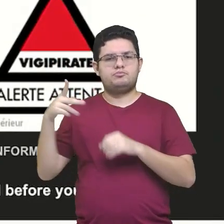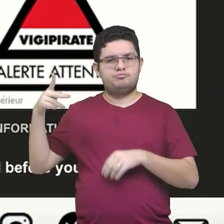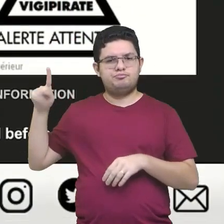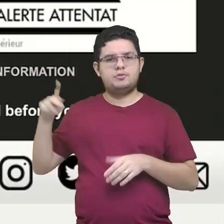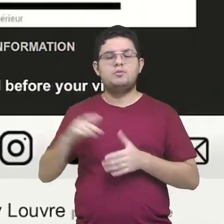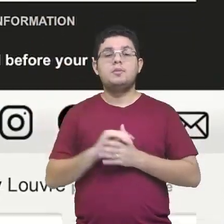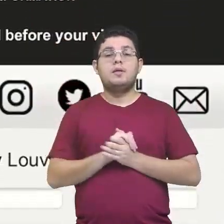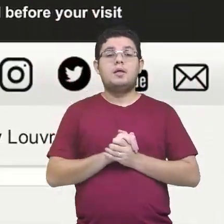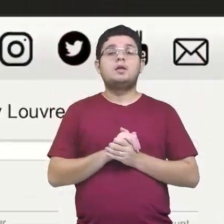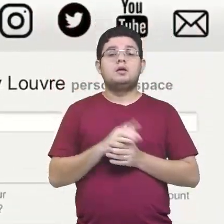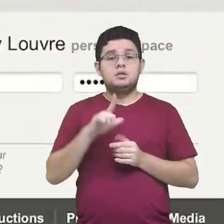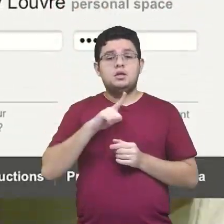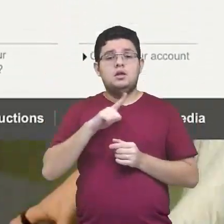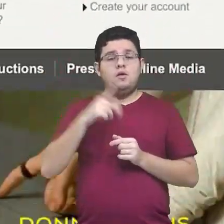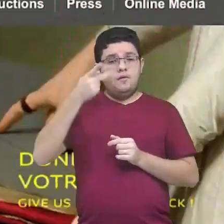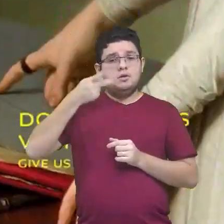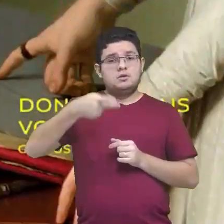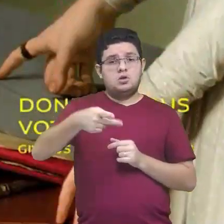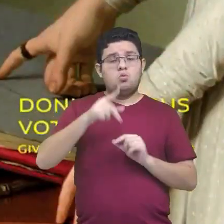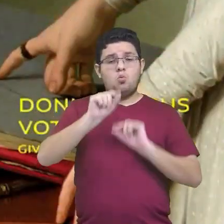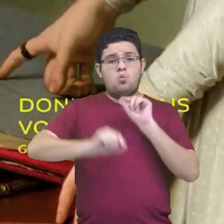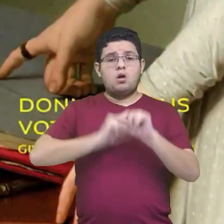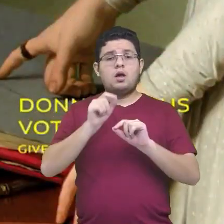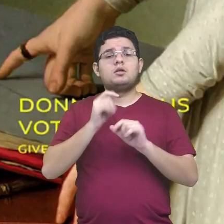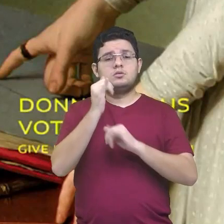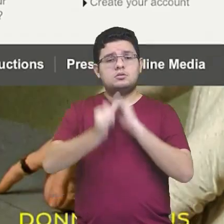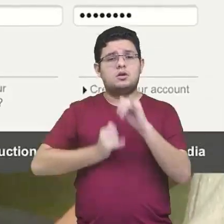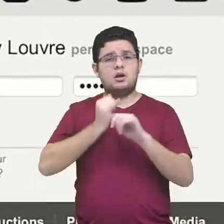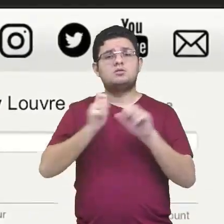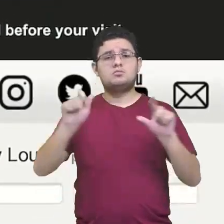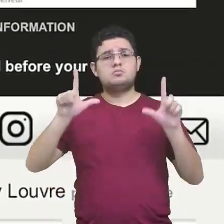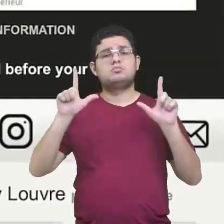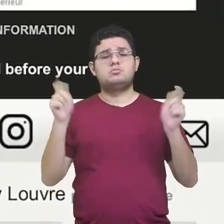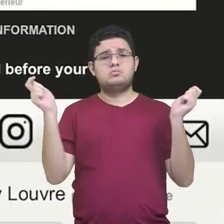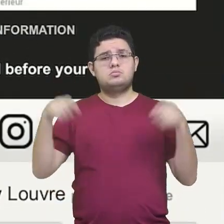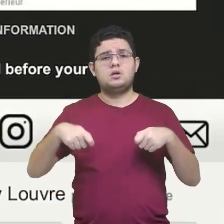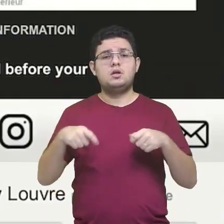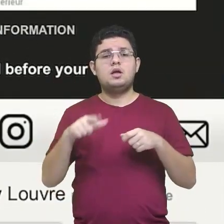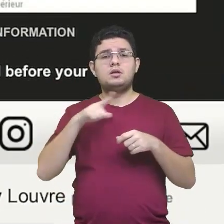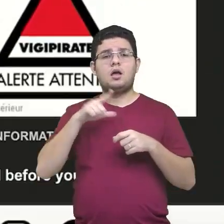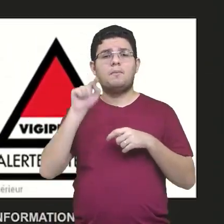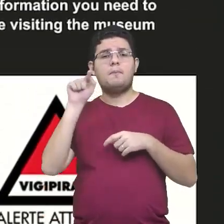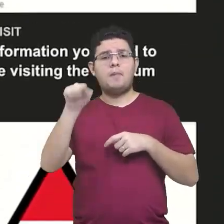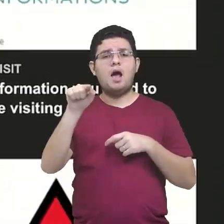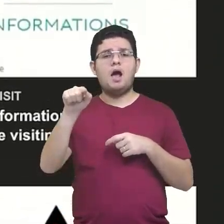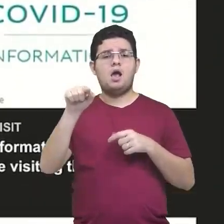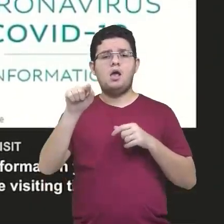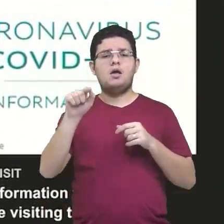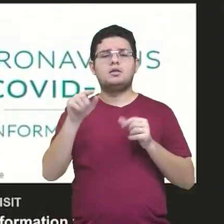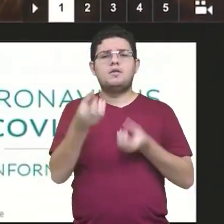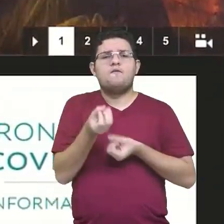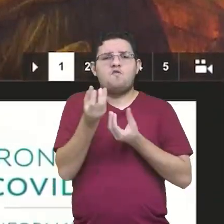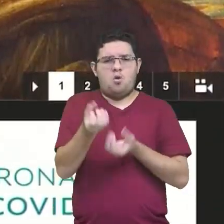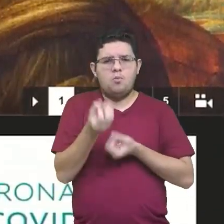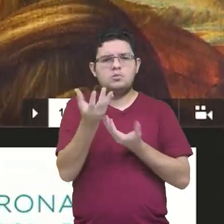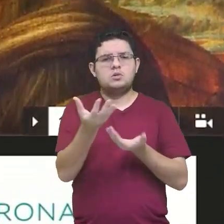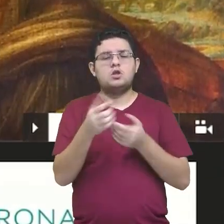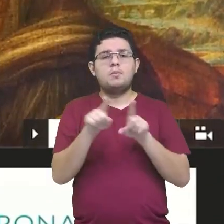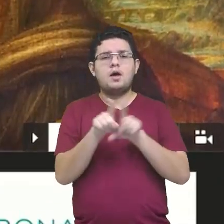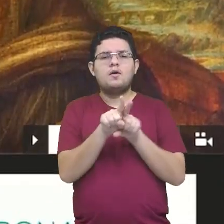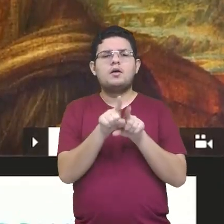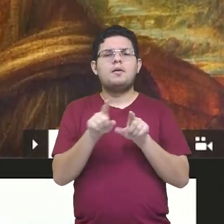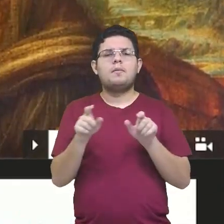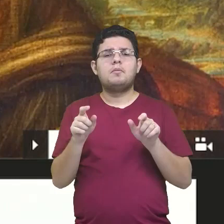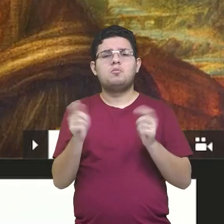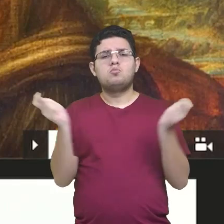virtuais. Então, você consegue clicar, obter informações sobre o site e fazer um tour sobre a